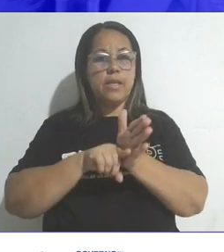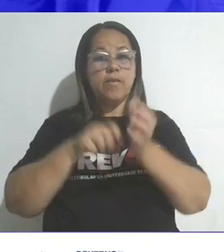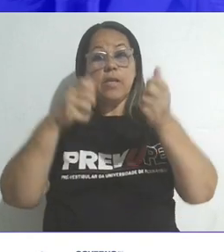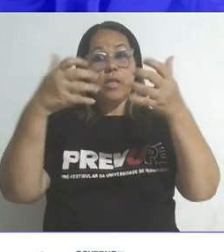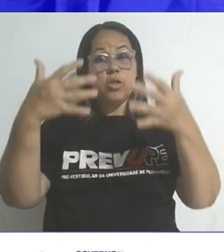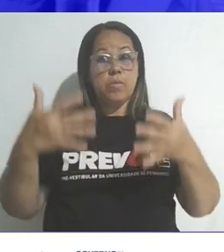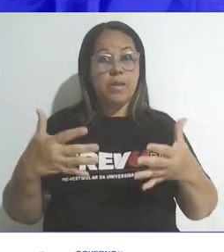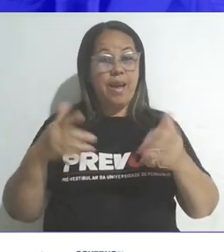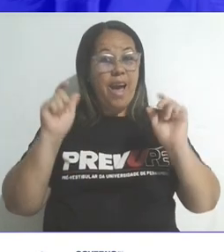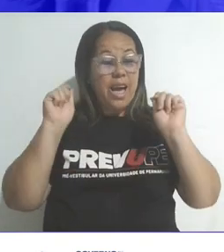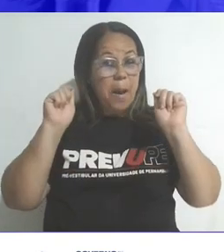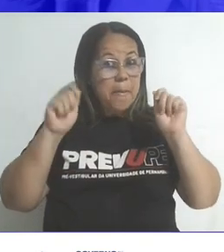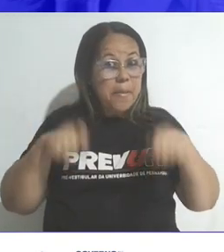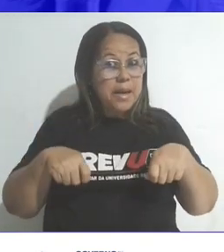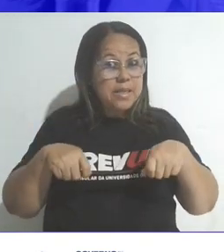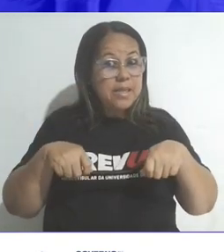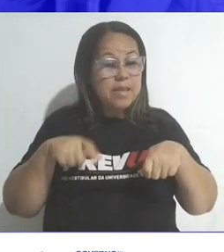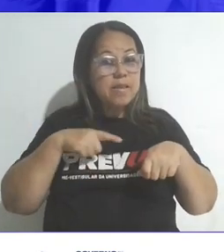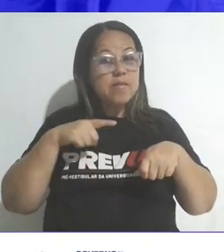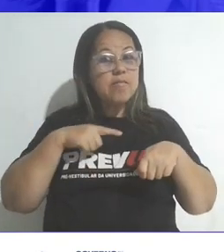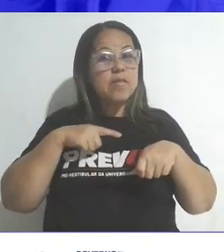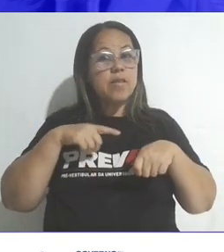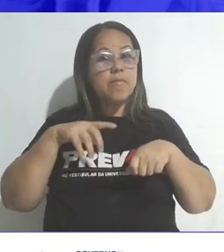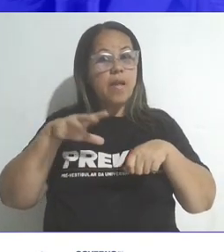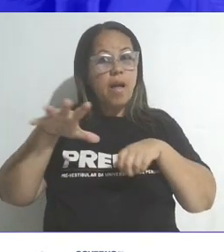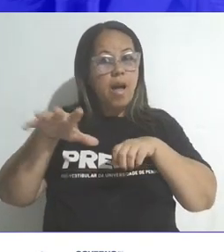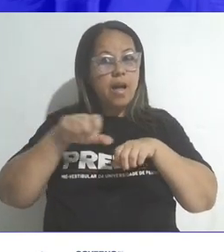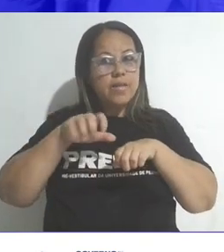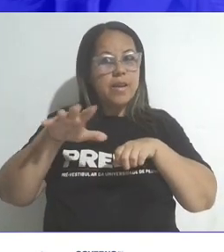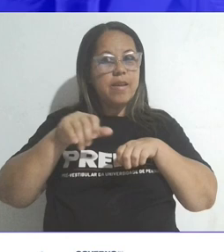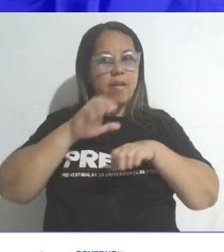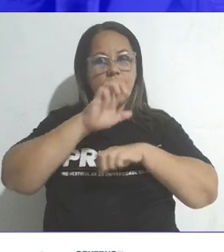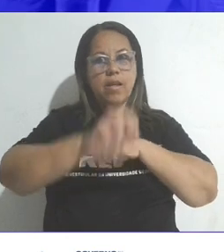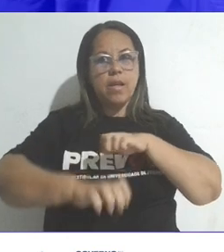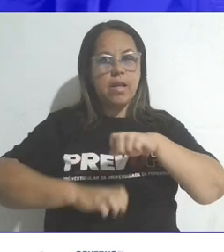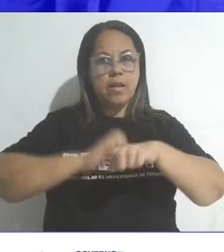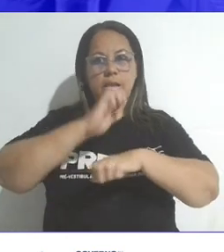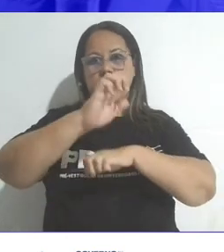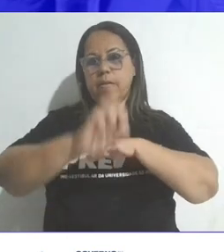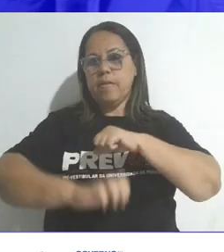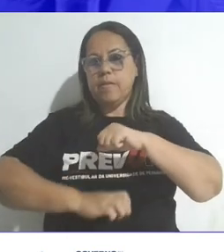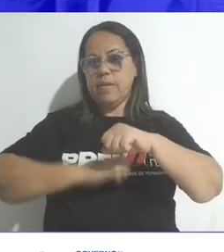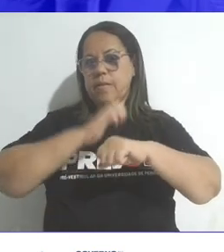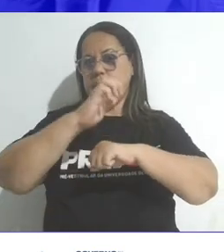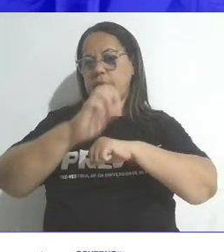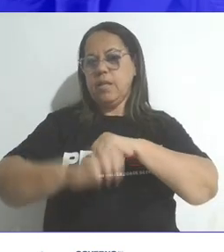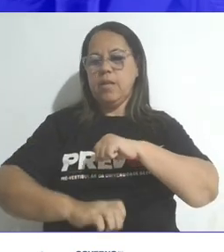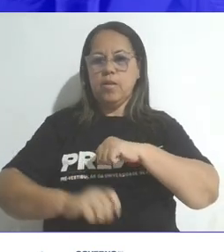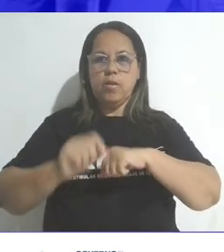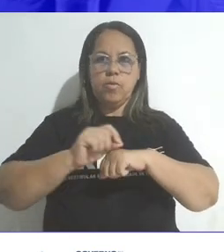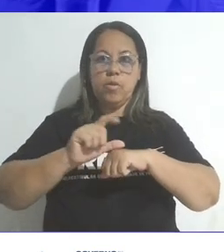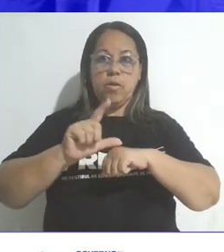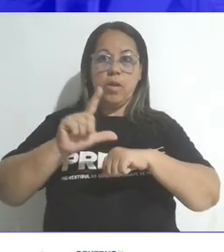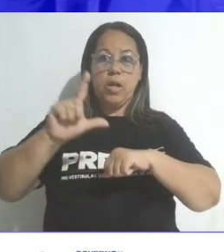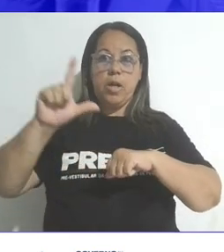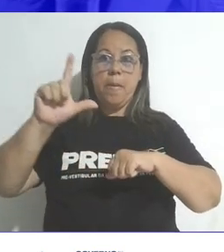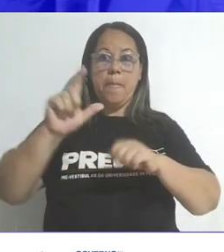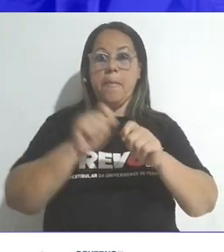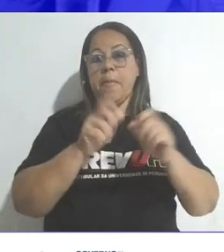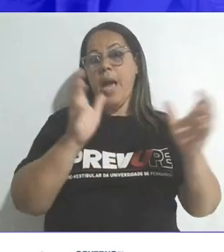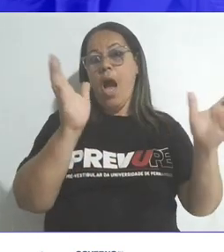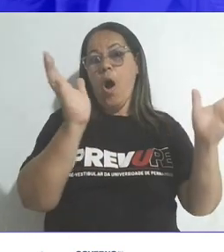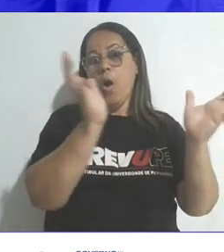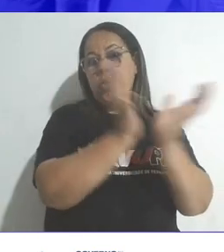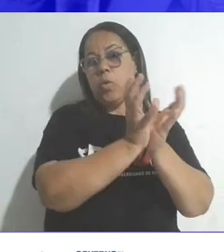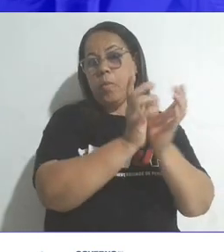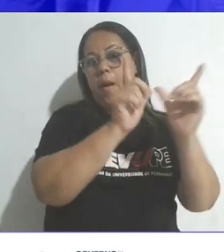que o elemento tem para atrair elétrons. Ela, em geral, cresce na direção do maior grupo e menor período,